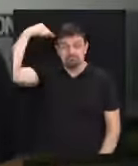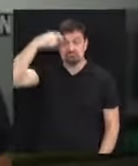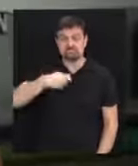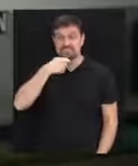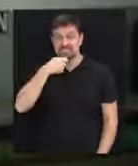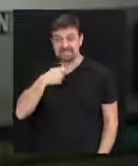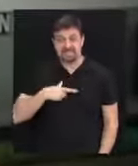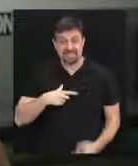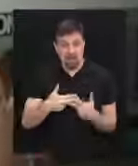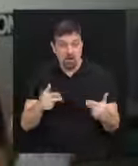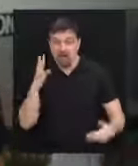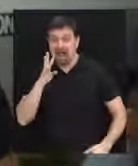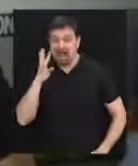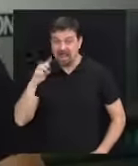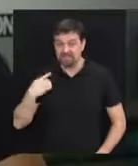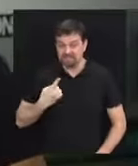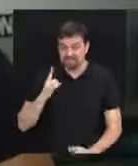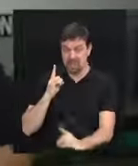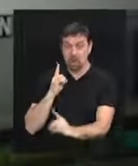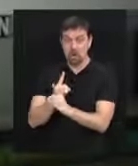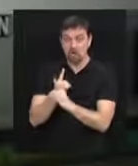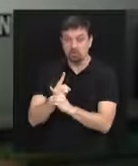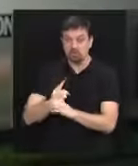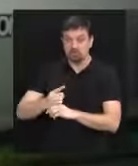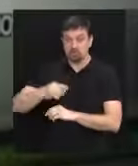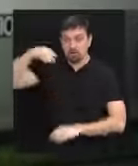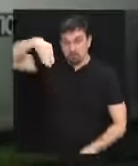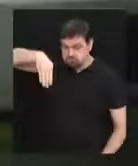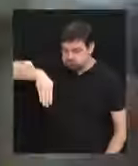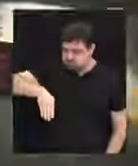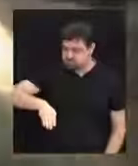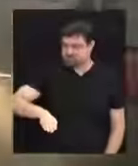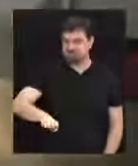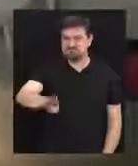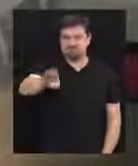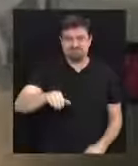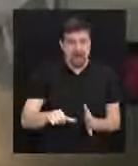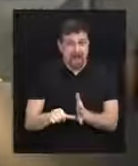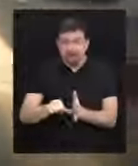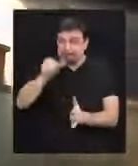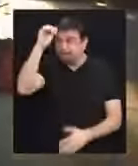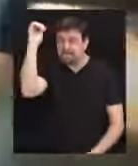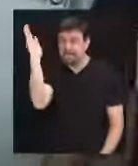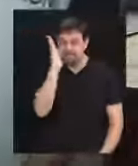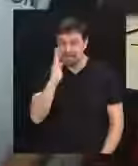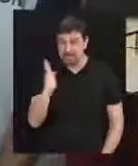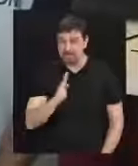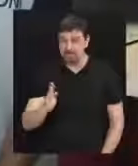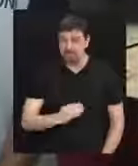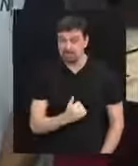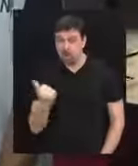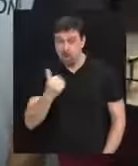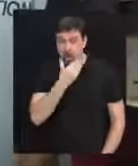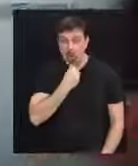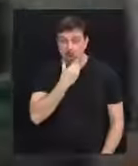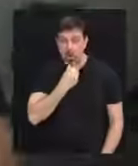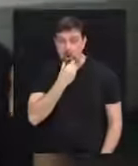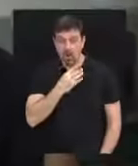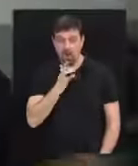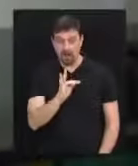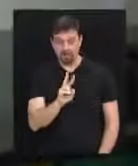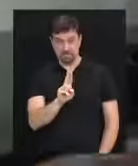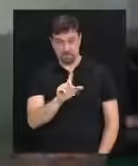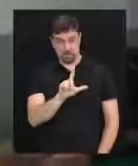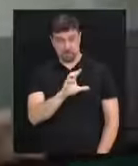aqui no Jardim Santana. E inclusive descobrimos um rolê aqui, ó. Olha o tamanho dessa pista. Uma pista indoor, pioneira aqui no Brasil, feita